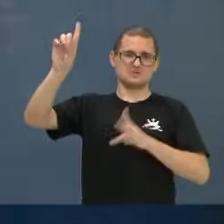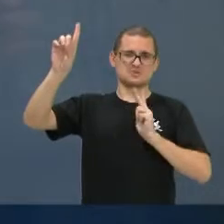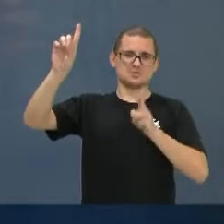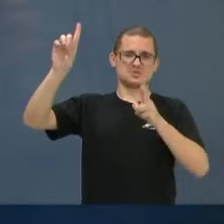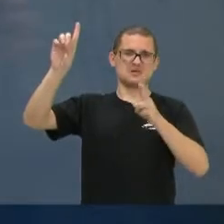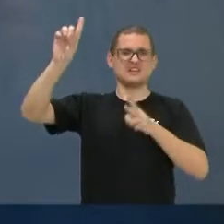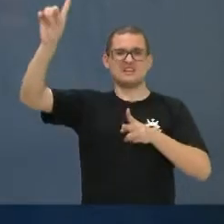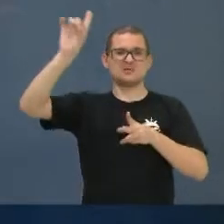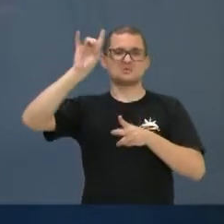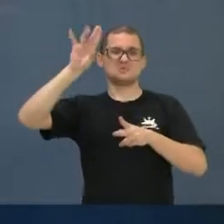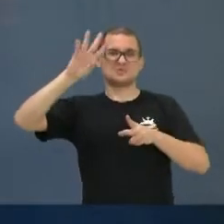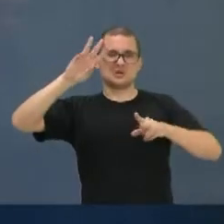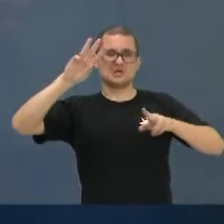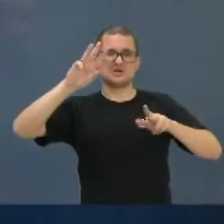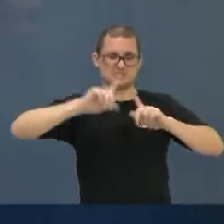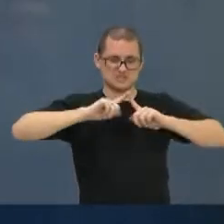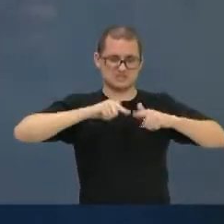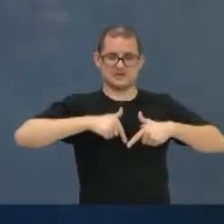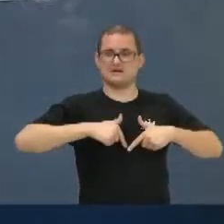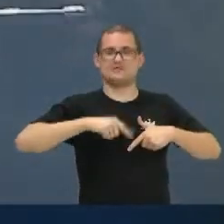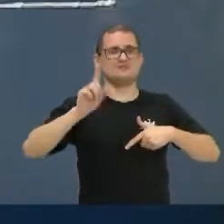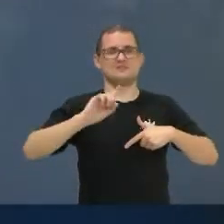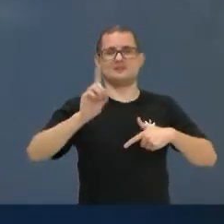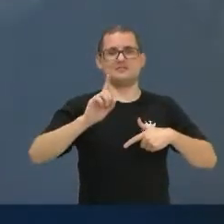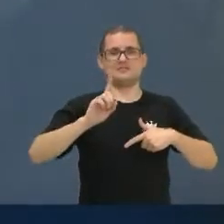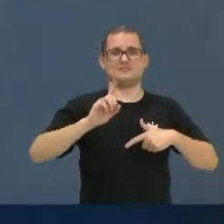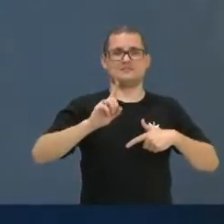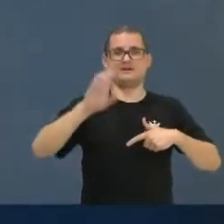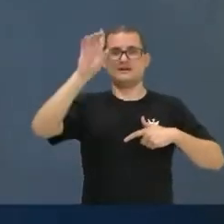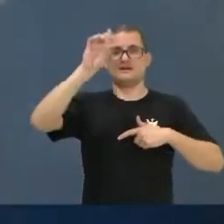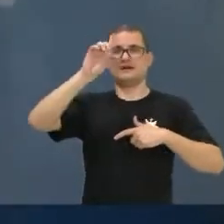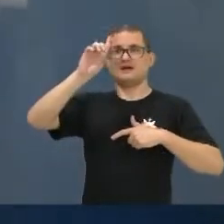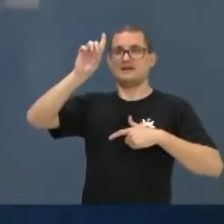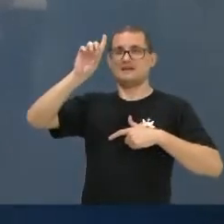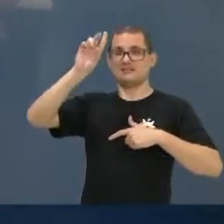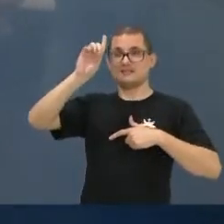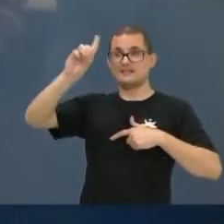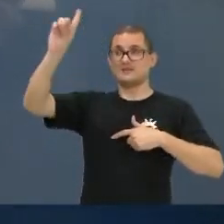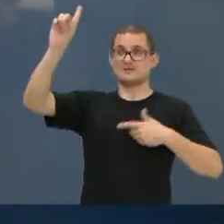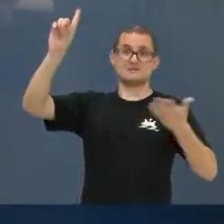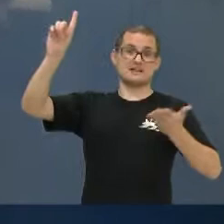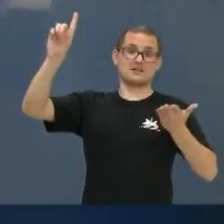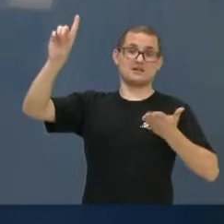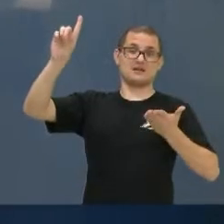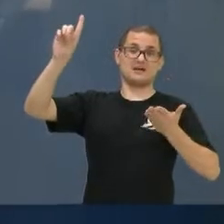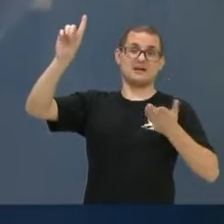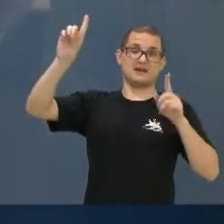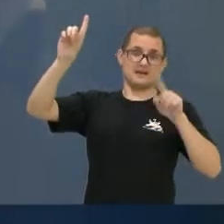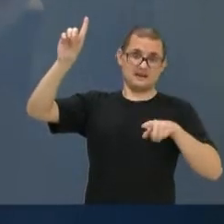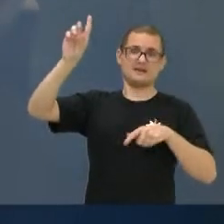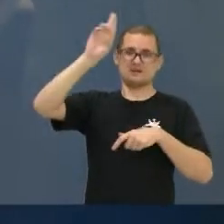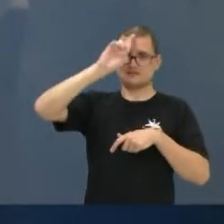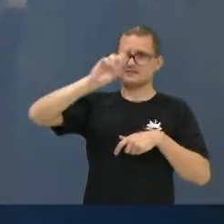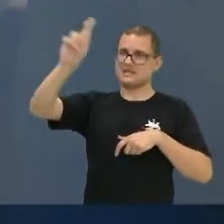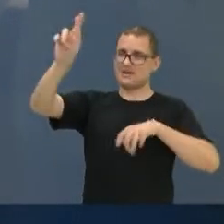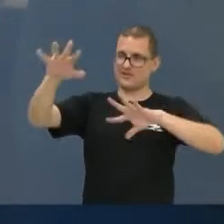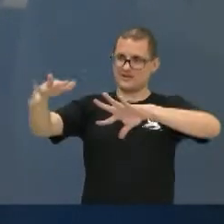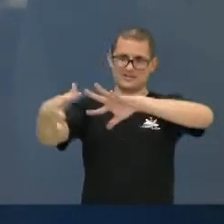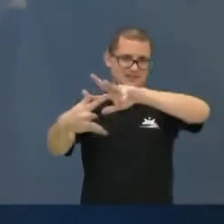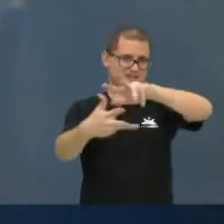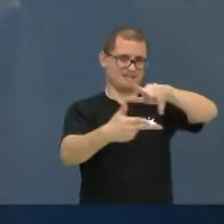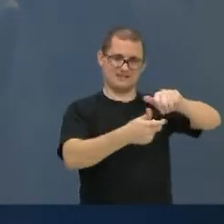de israel é o senhor da terra de todos então